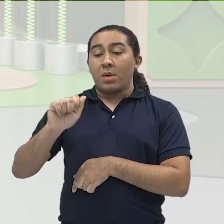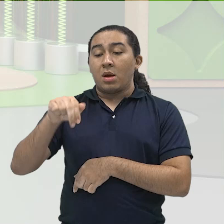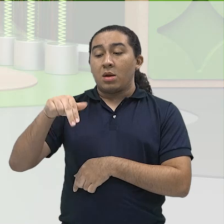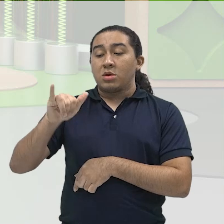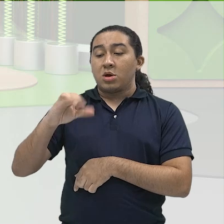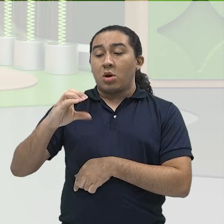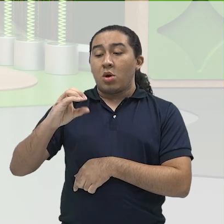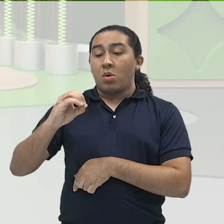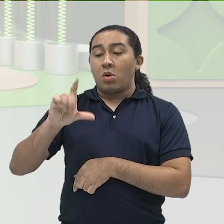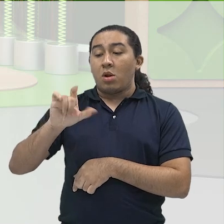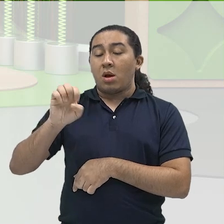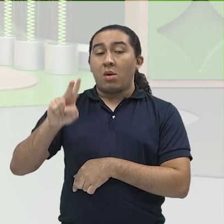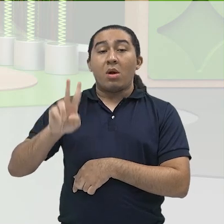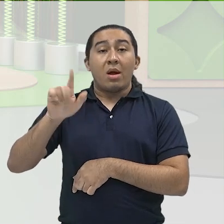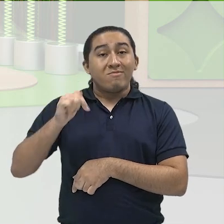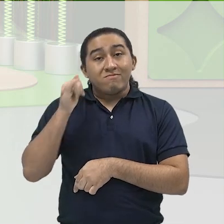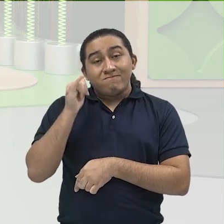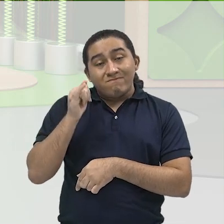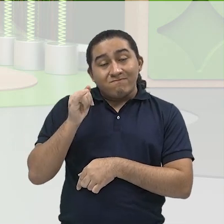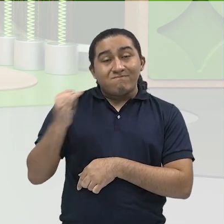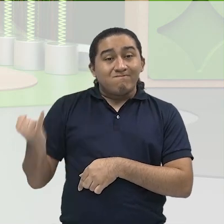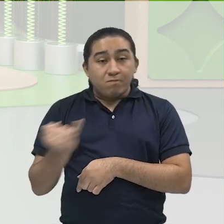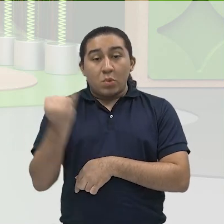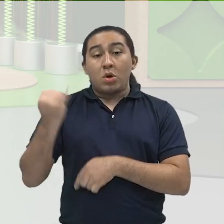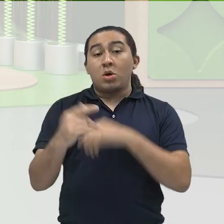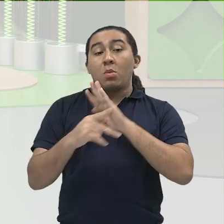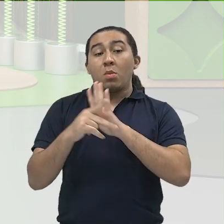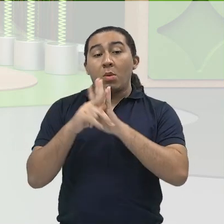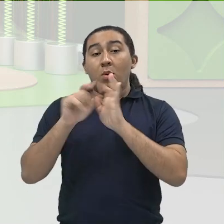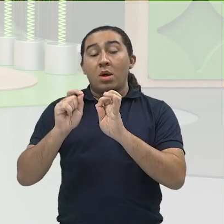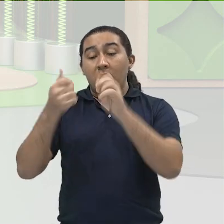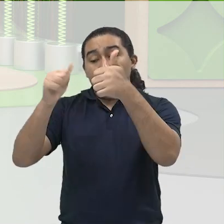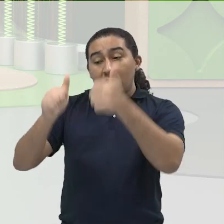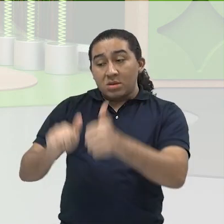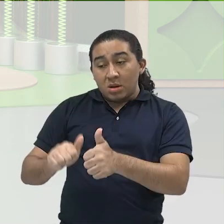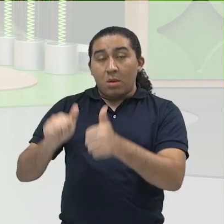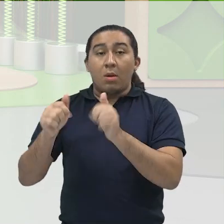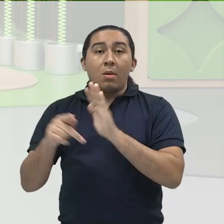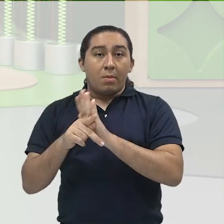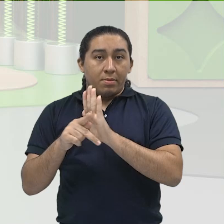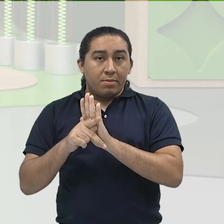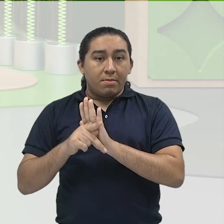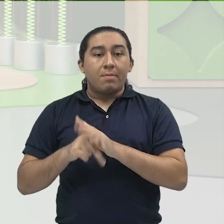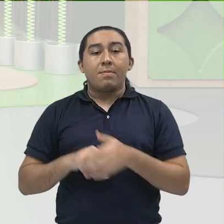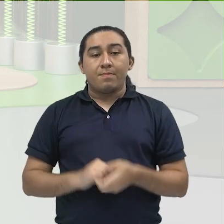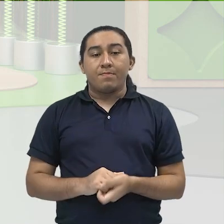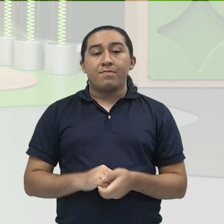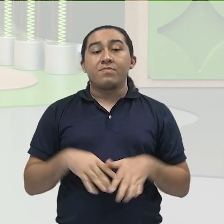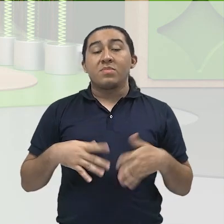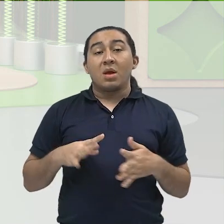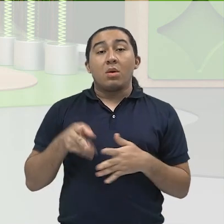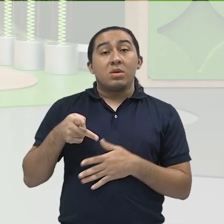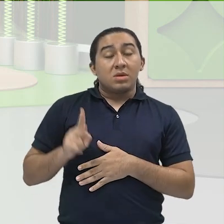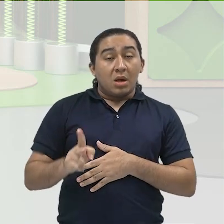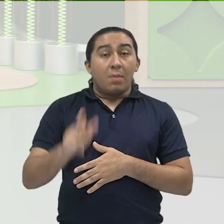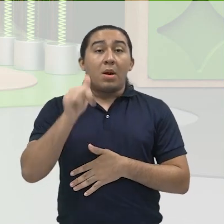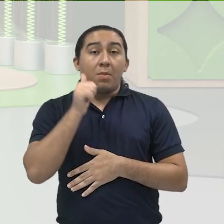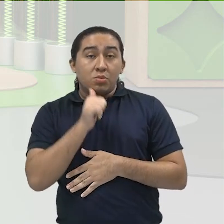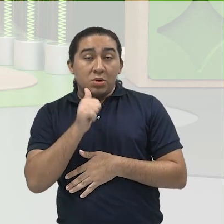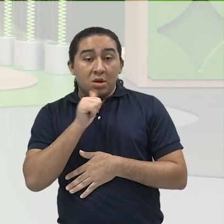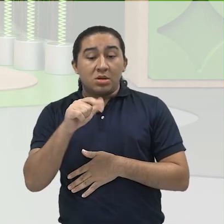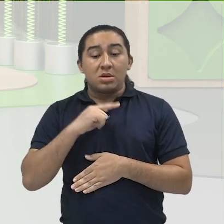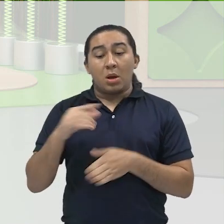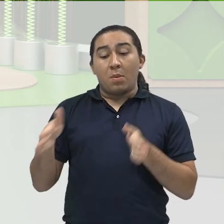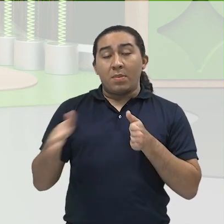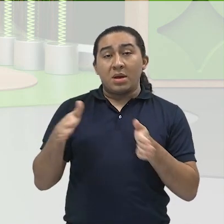no diagnóstico e tratamento precoce das lesões causadas pelo vírus. Então, toda mulher, né, em idade fértil, desde ali da